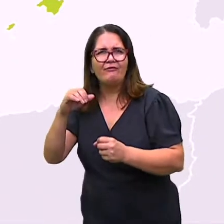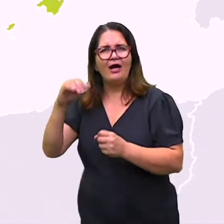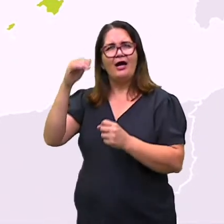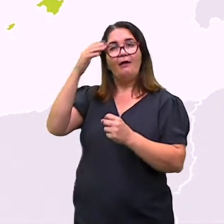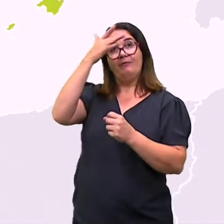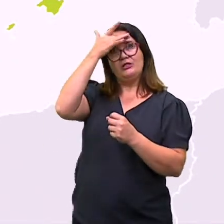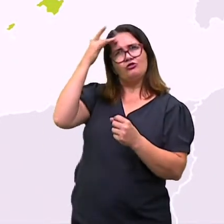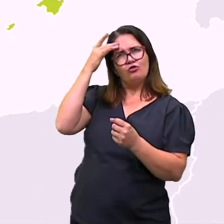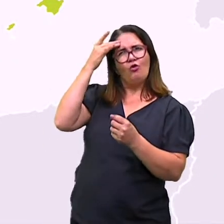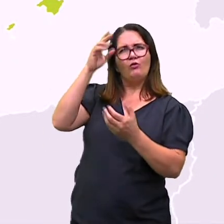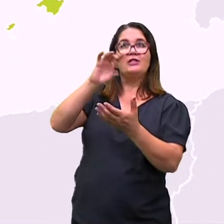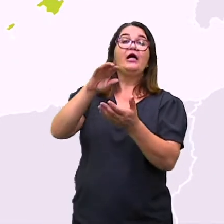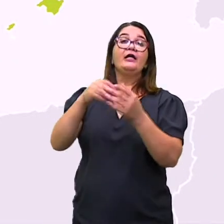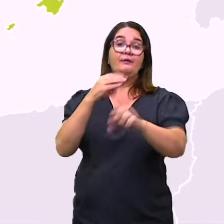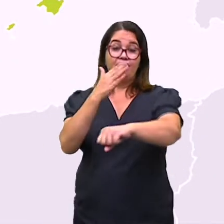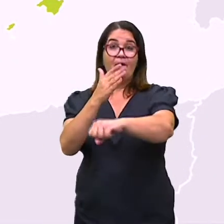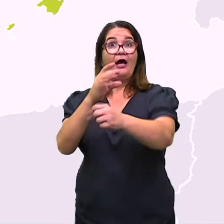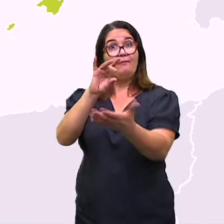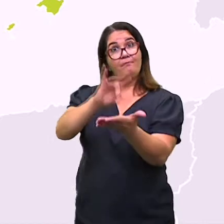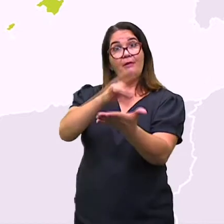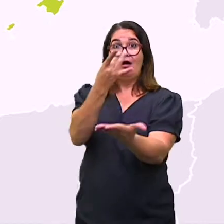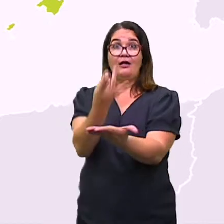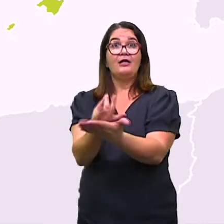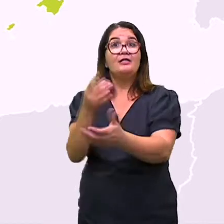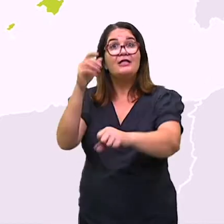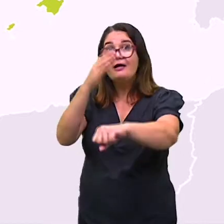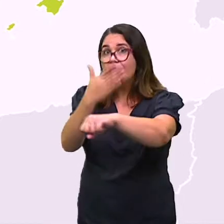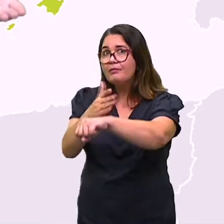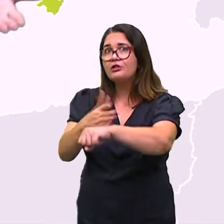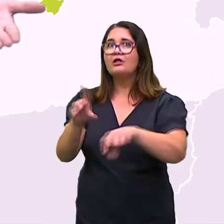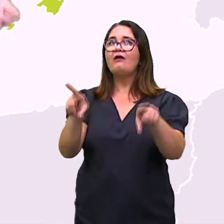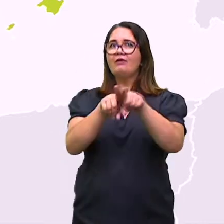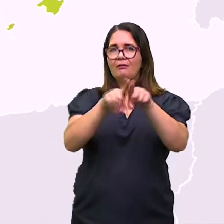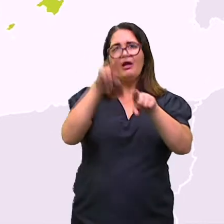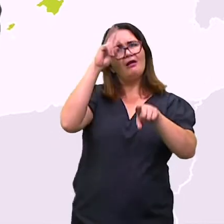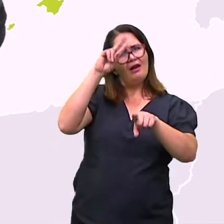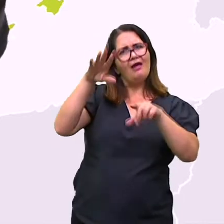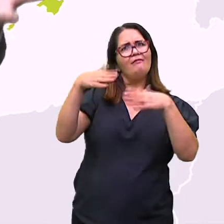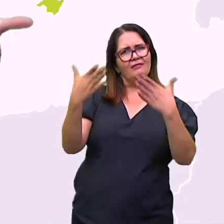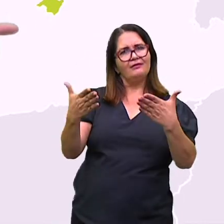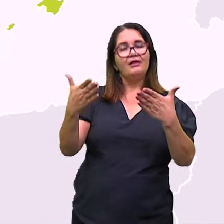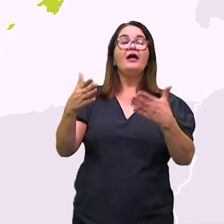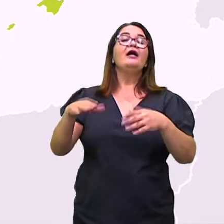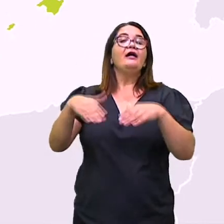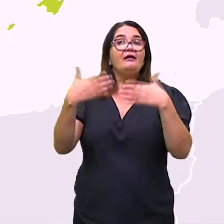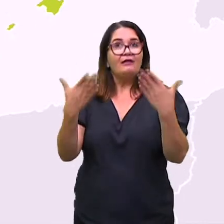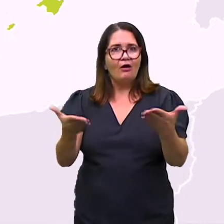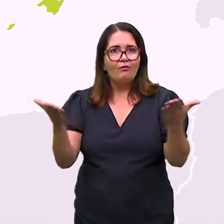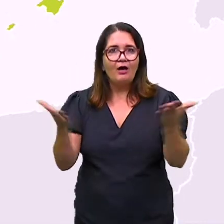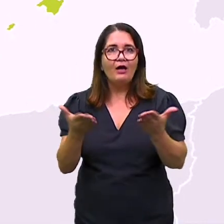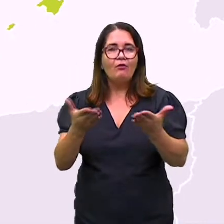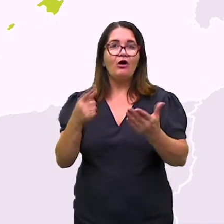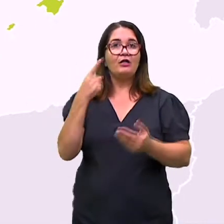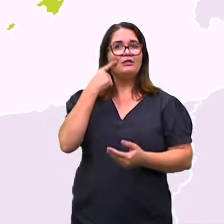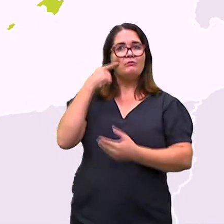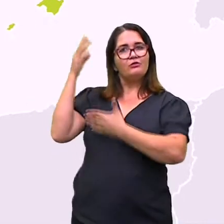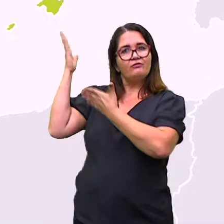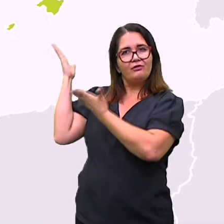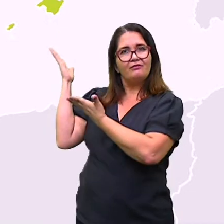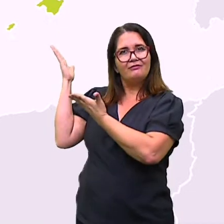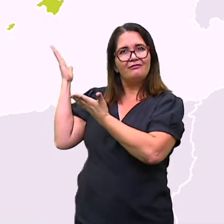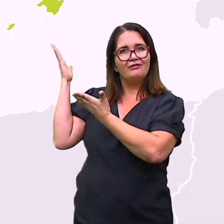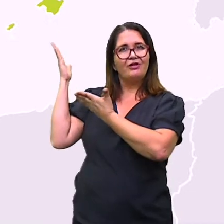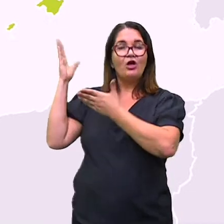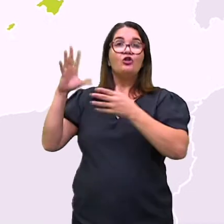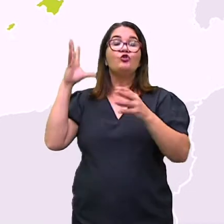falei, Galileu Galilei comprovou, através de estudos de outros filósofos, de outros